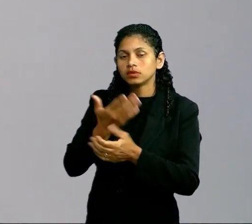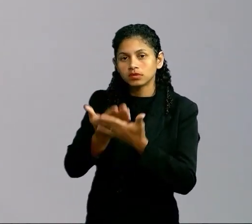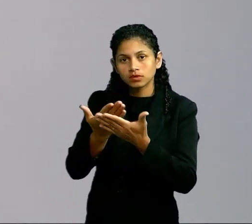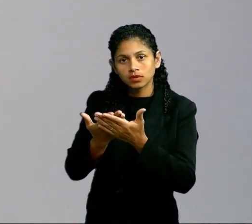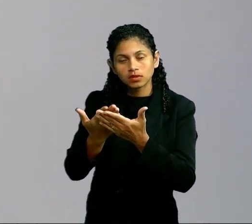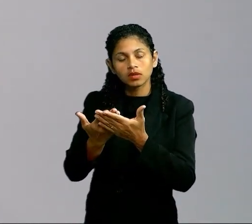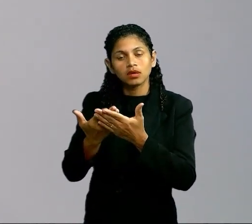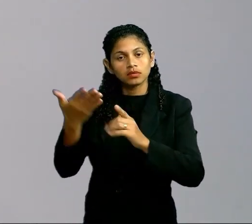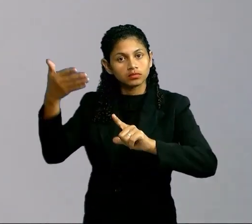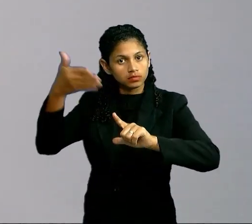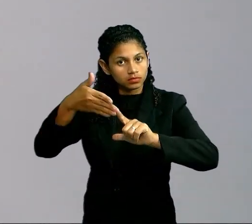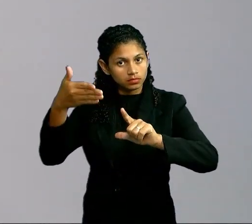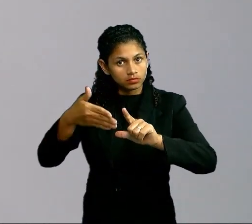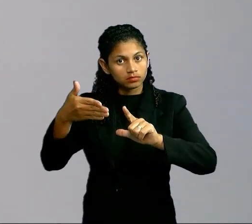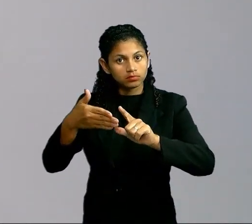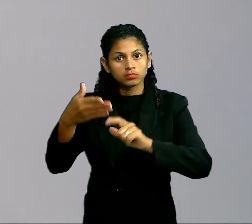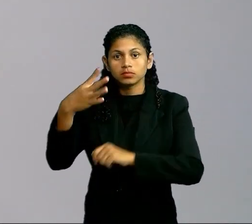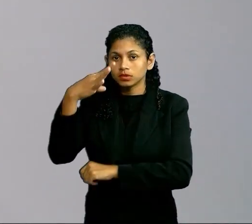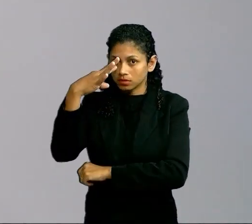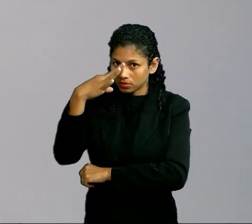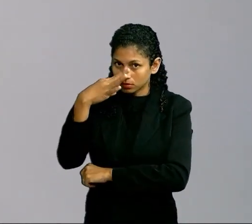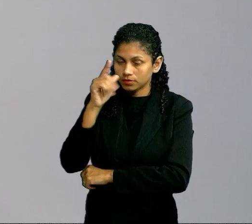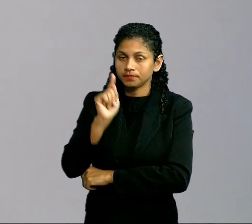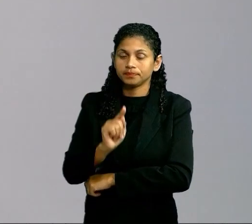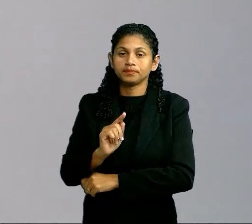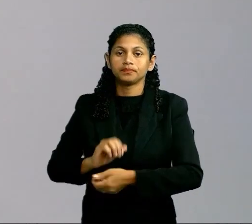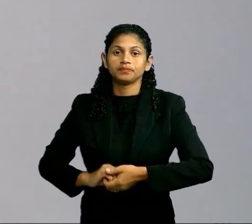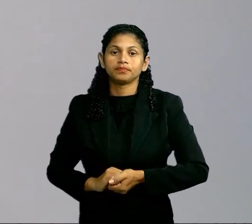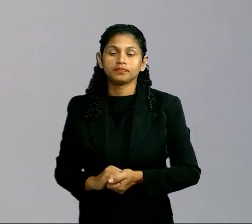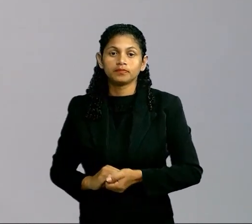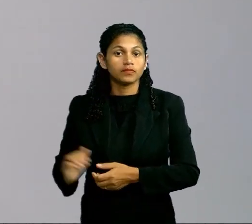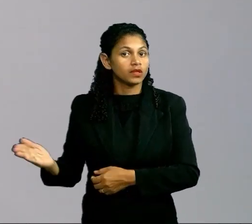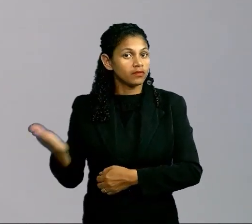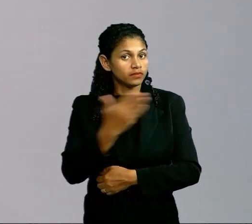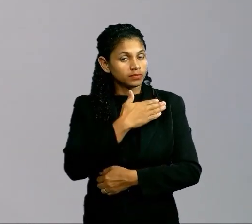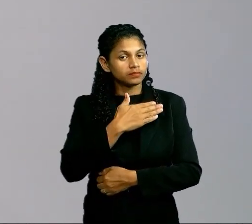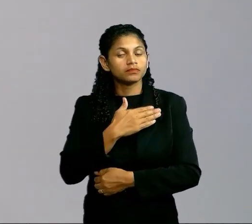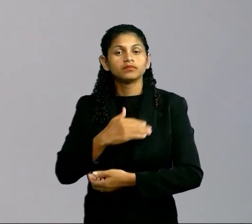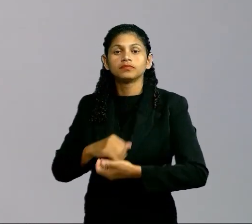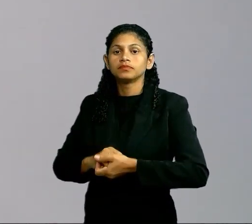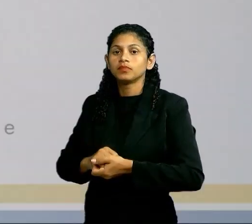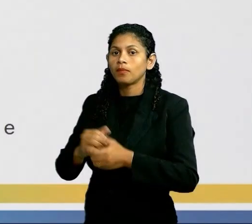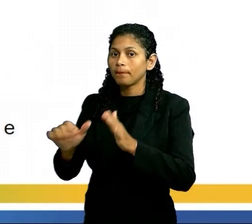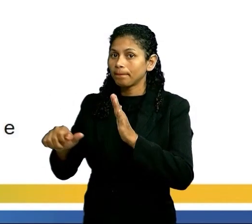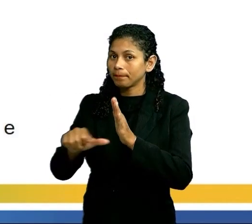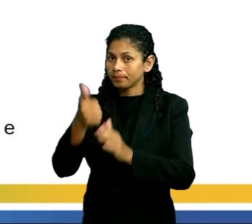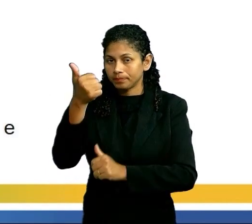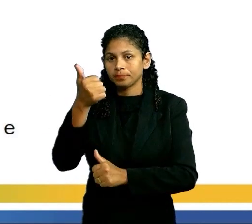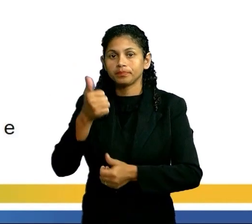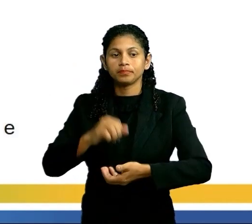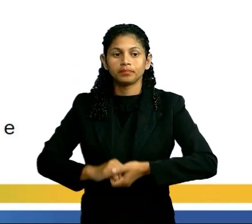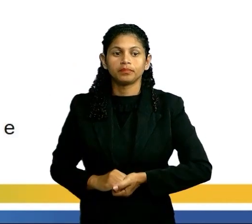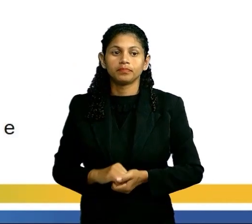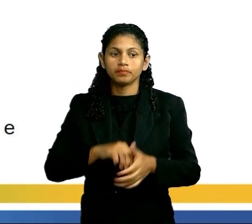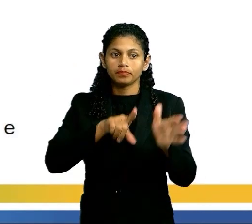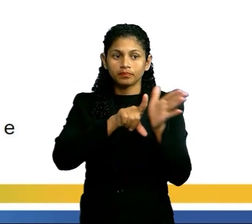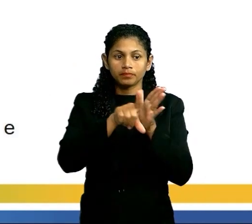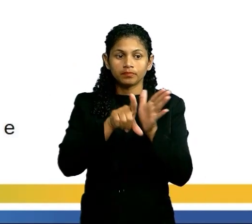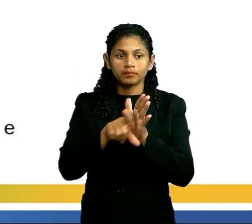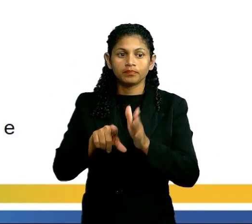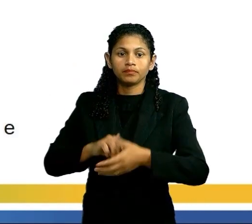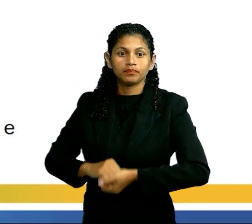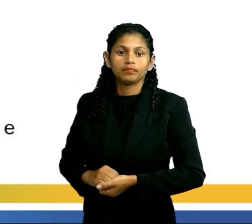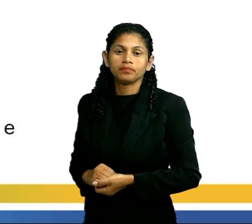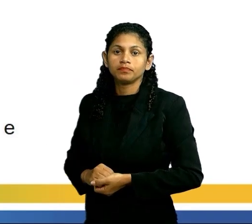se intere aí com todo o conteúdo. Então, sem mais delongas, vamos para o primeiro item. Então,